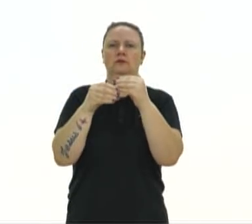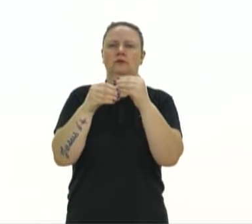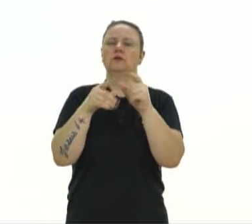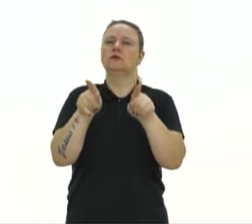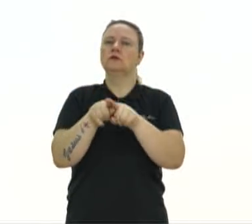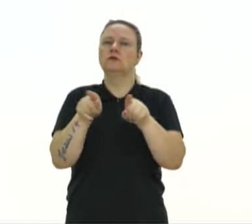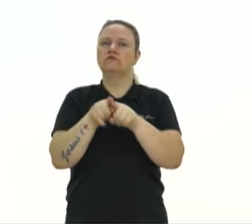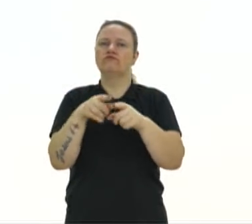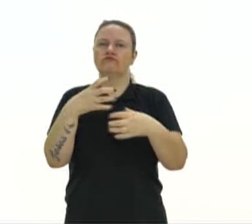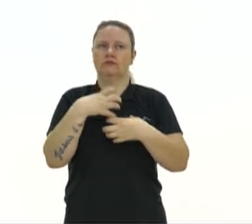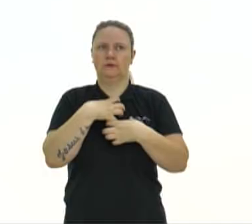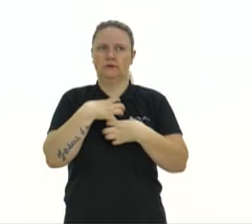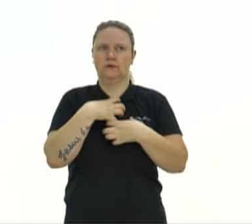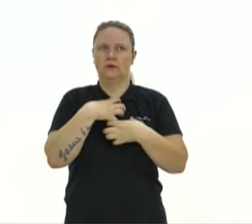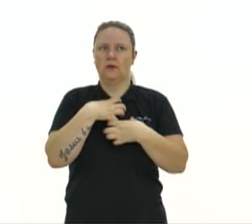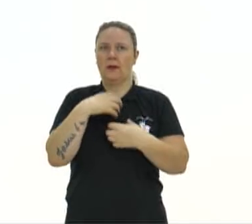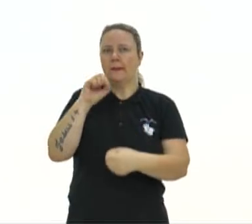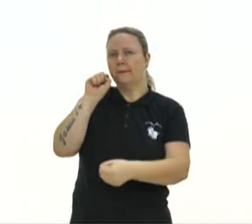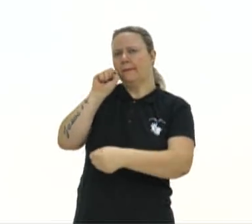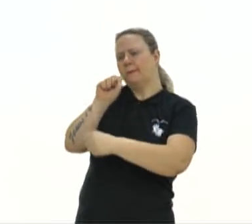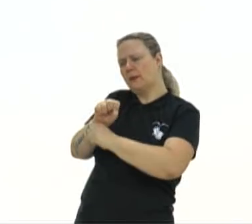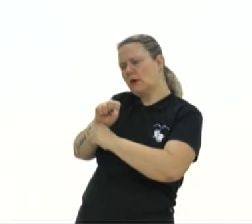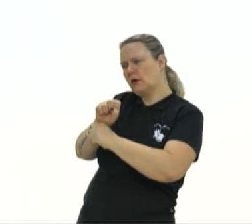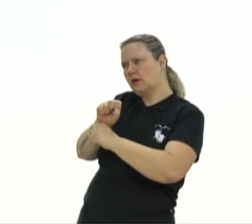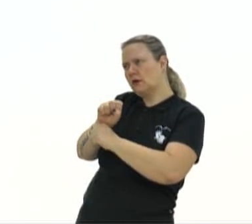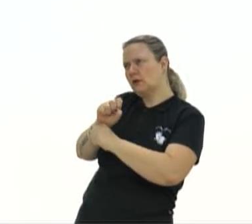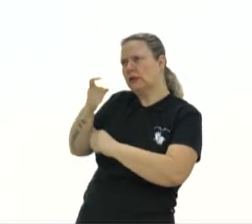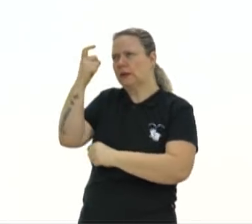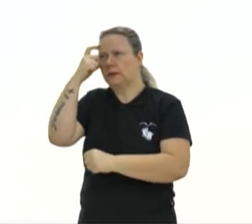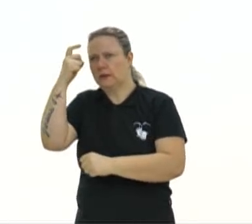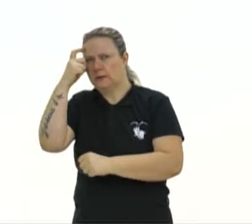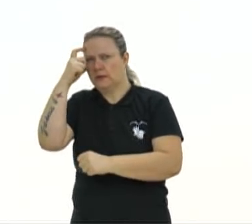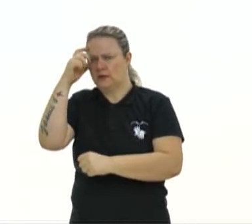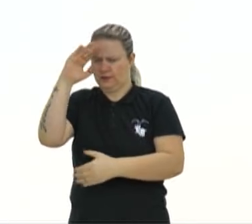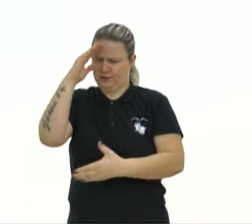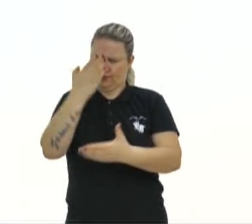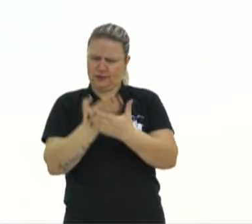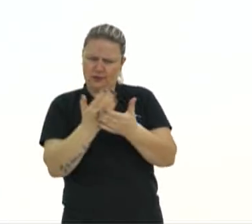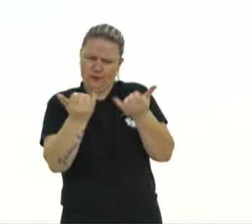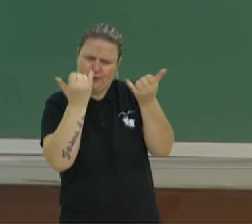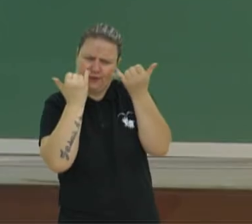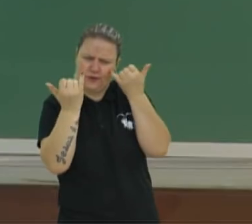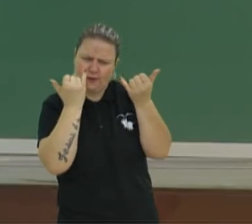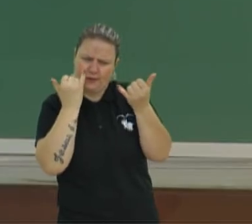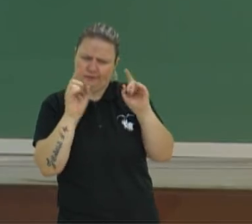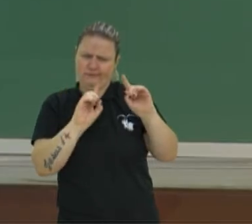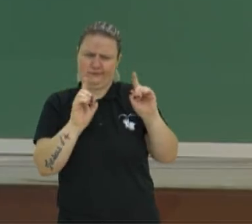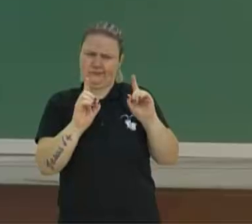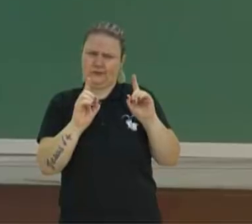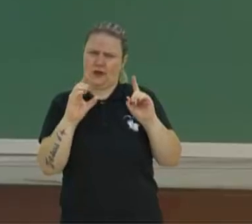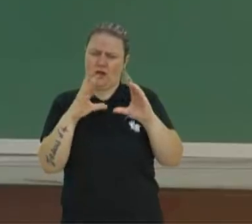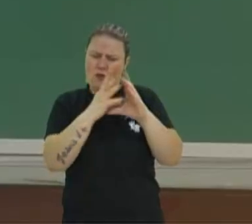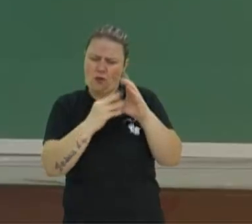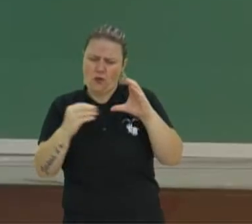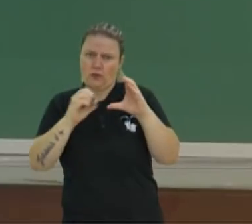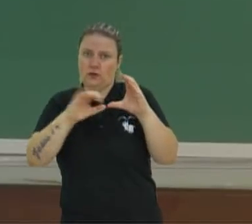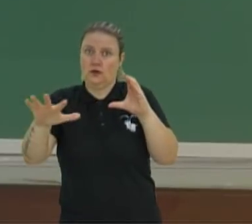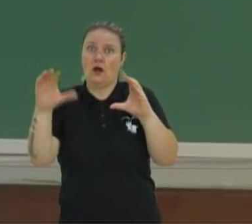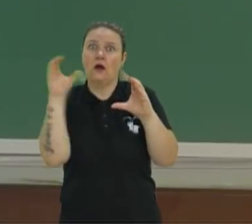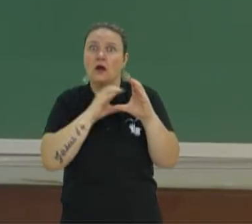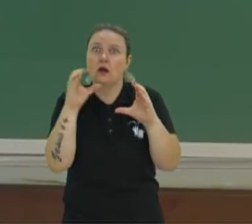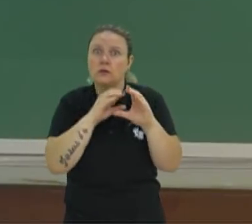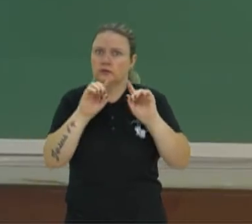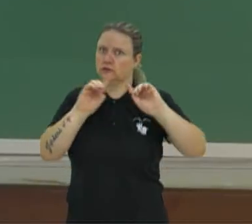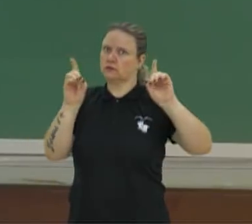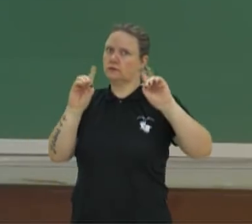sentido. Vejamos aqui, pare e pense. Não acredite na notícia ou compartilhe o texto de imediato. Então é para a